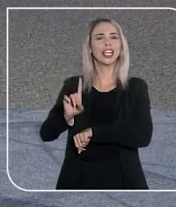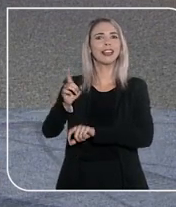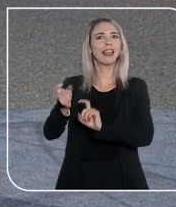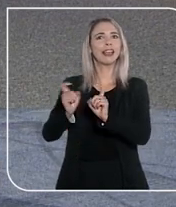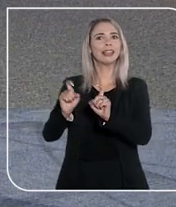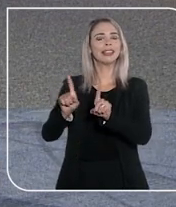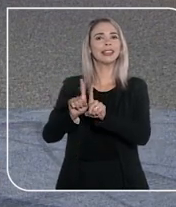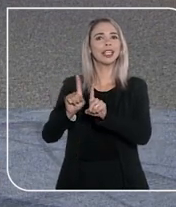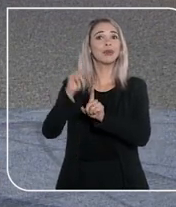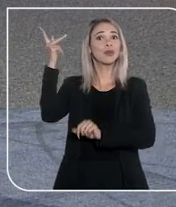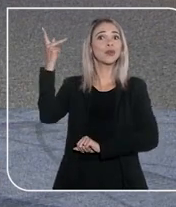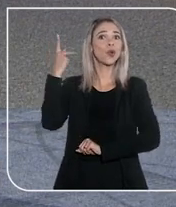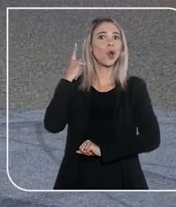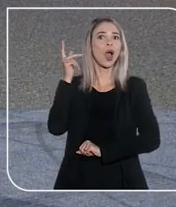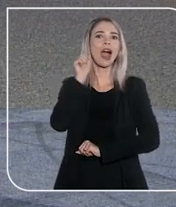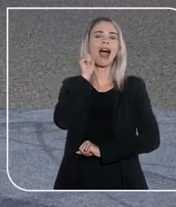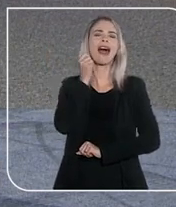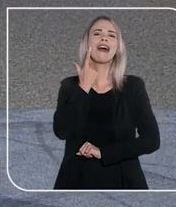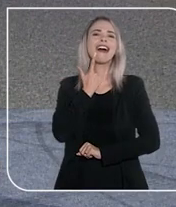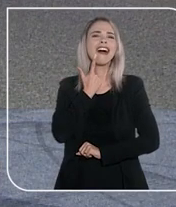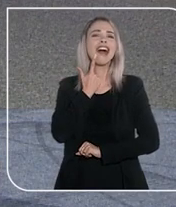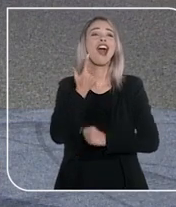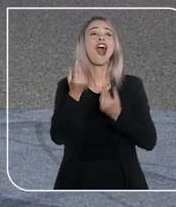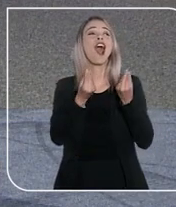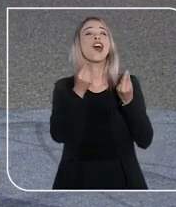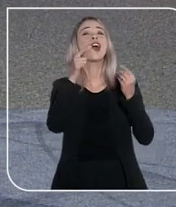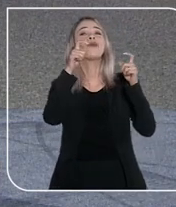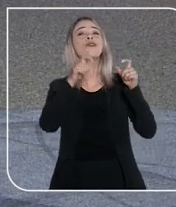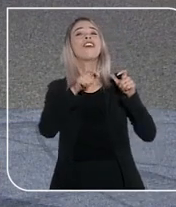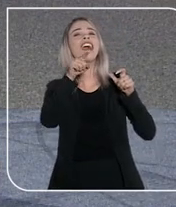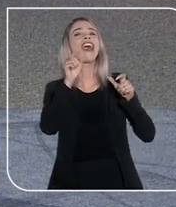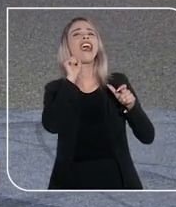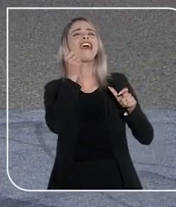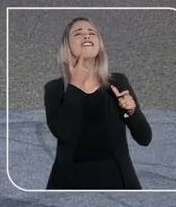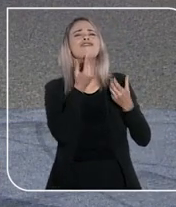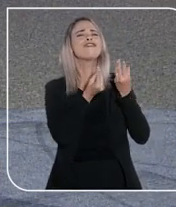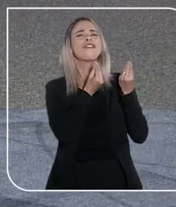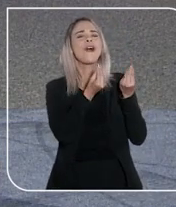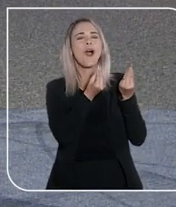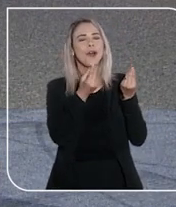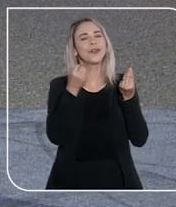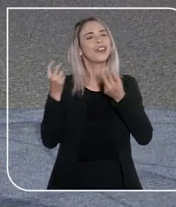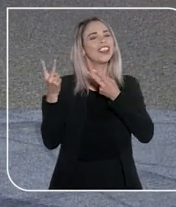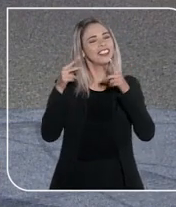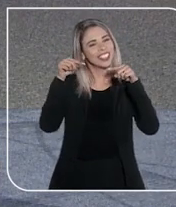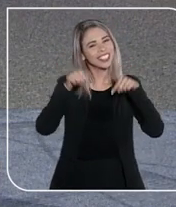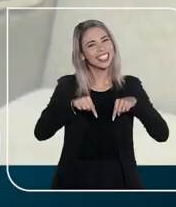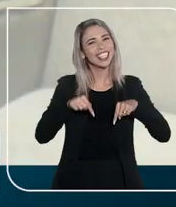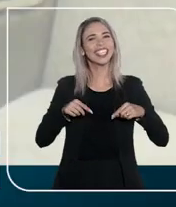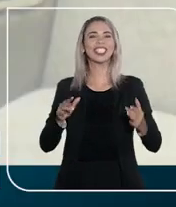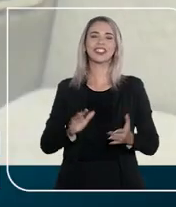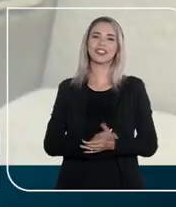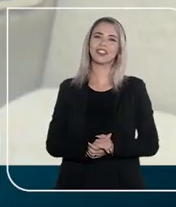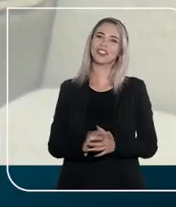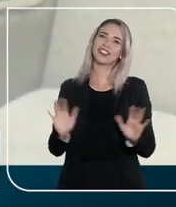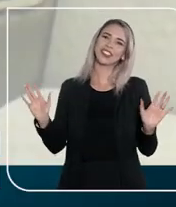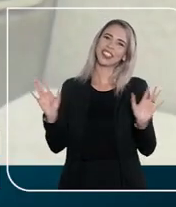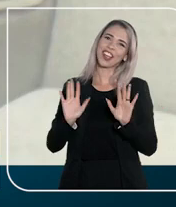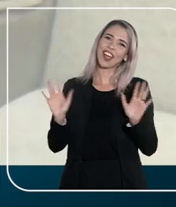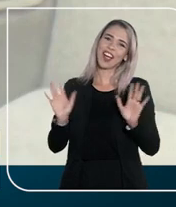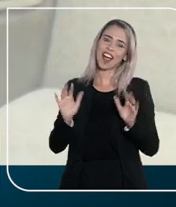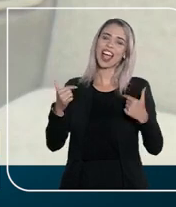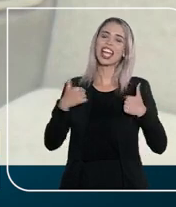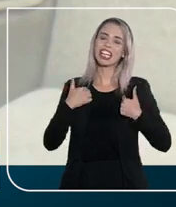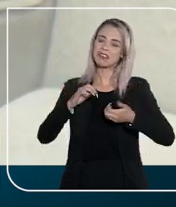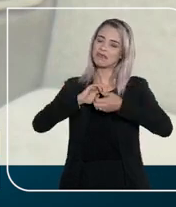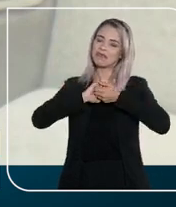procurador do Estado de Alagoas. Como é que vai Alagoas, doutor Fábio? Muito bem-vindo aqui ao Entender Direito. Olá, eu gostaria